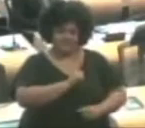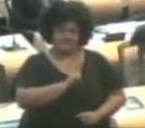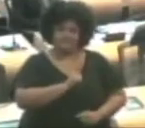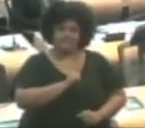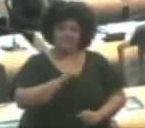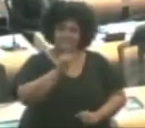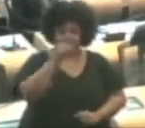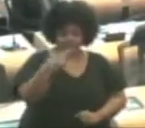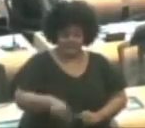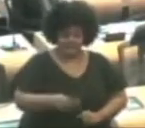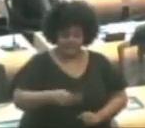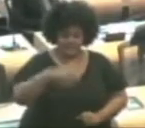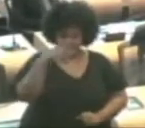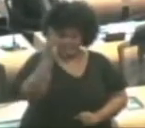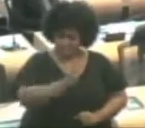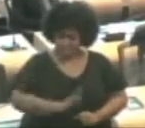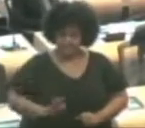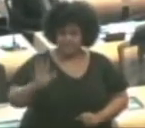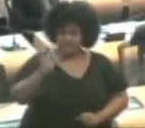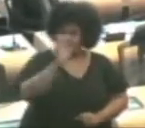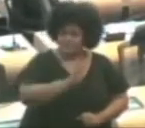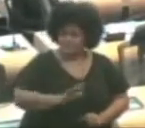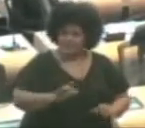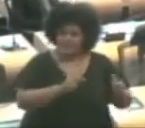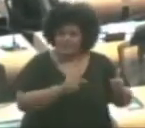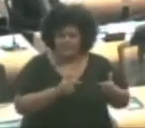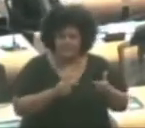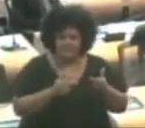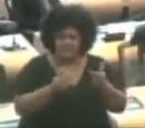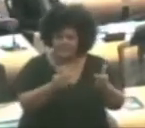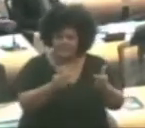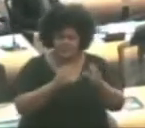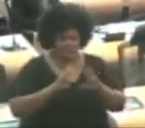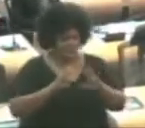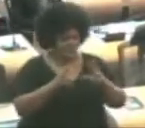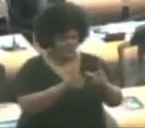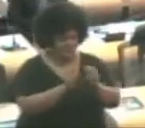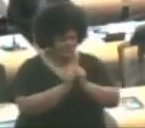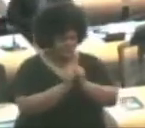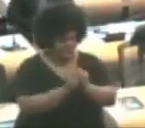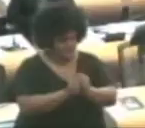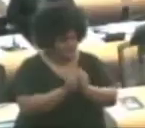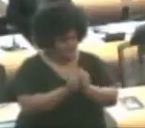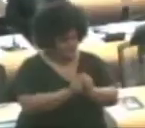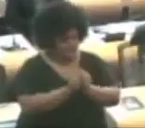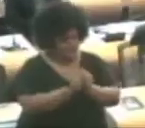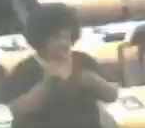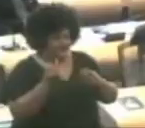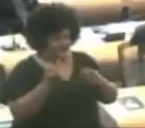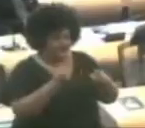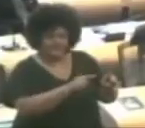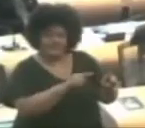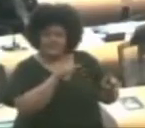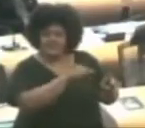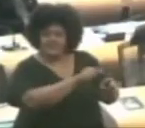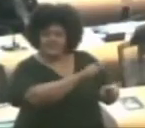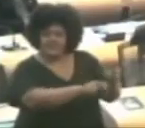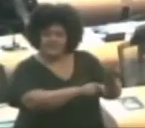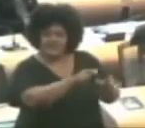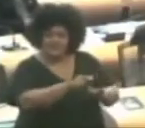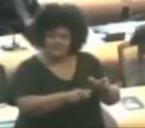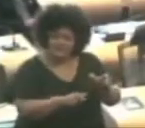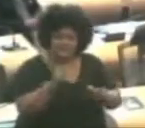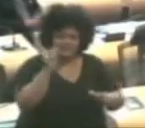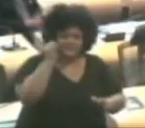territórios nacionais. É uma luta que o mundo se juntou em defesa dos